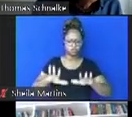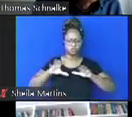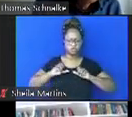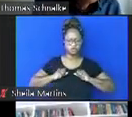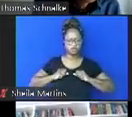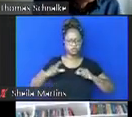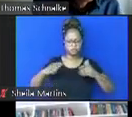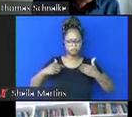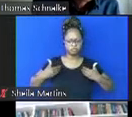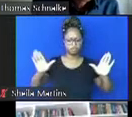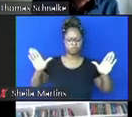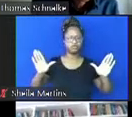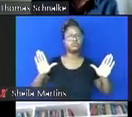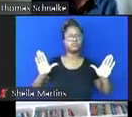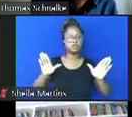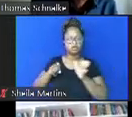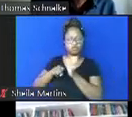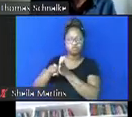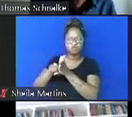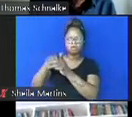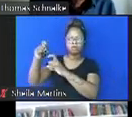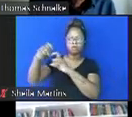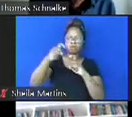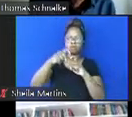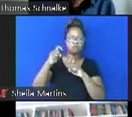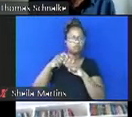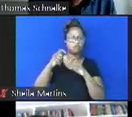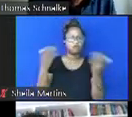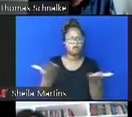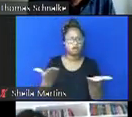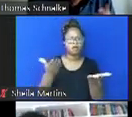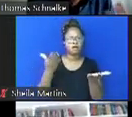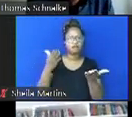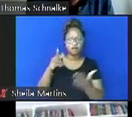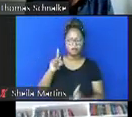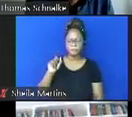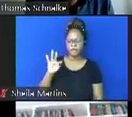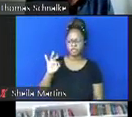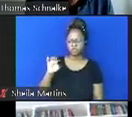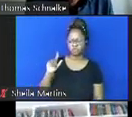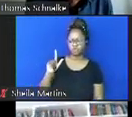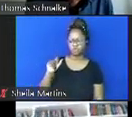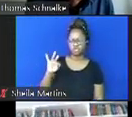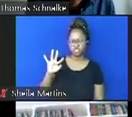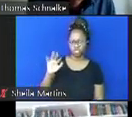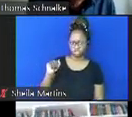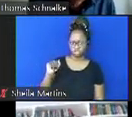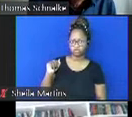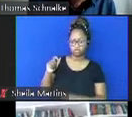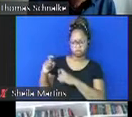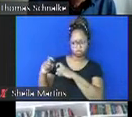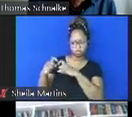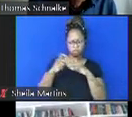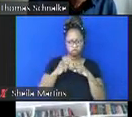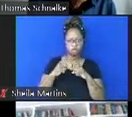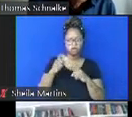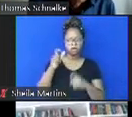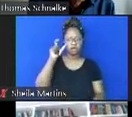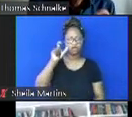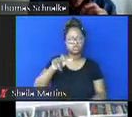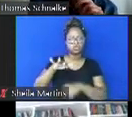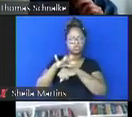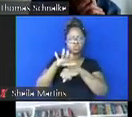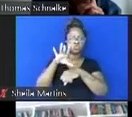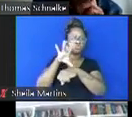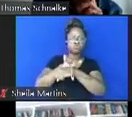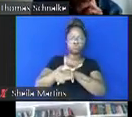Os anatomistas, então, se tornaram patologistas. Eles estavam interessados em doenças ao abrir